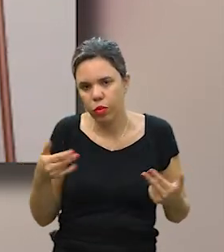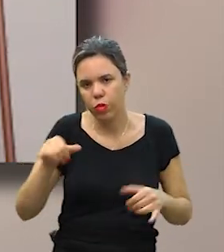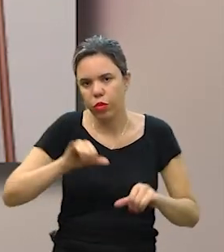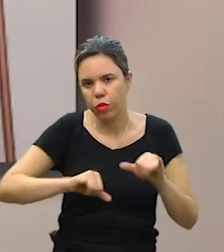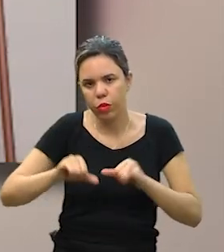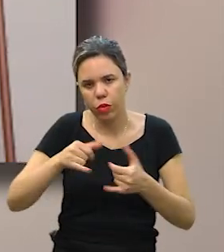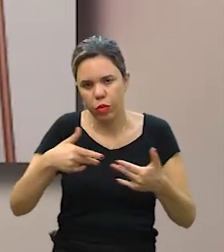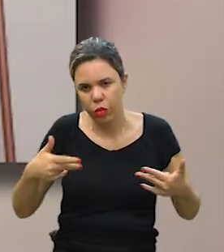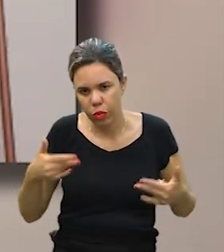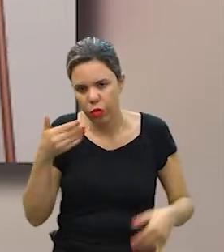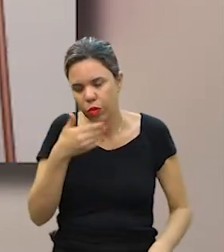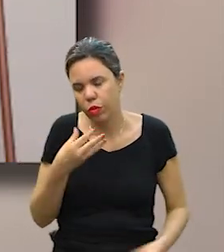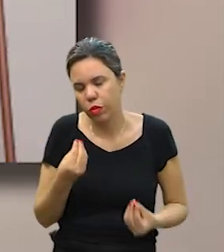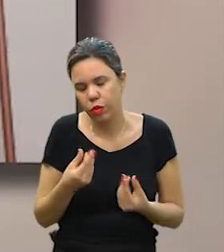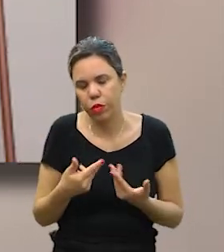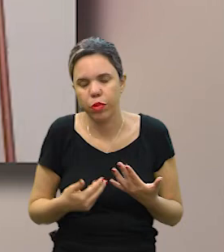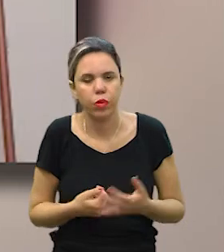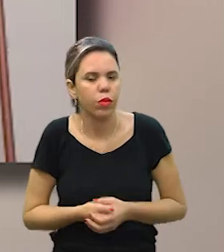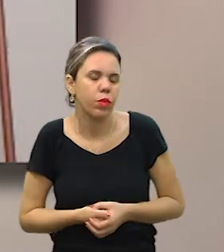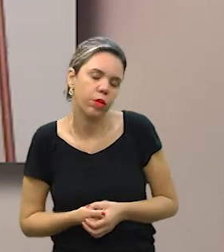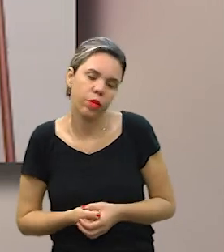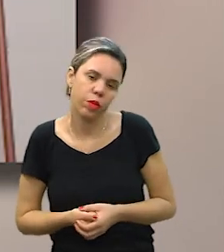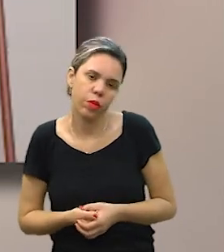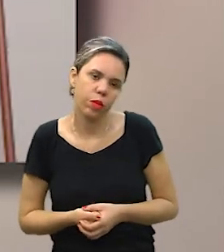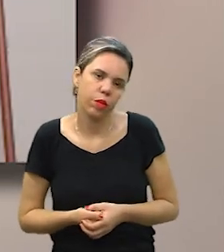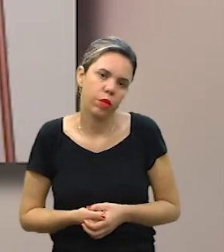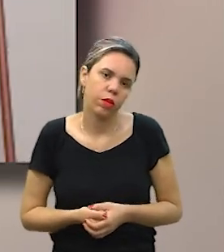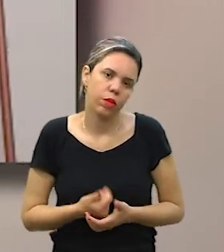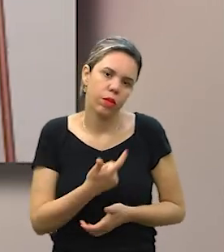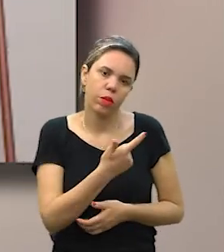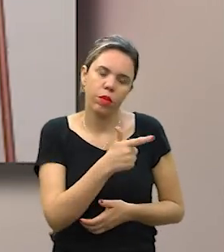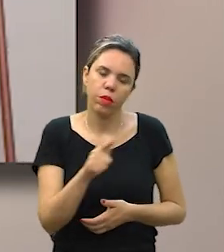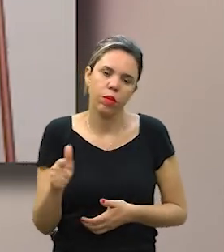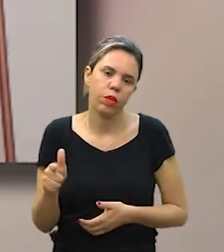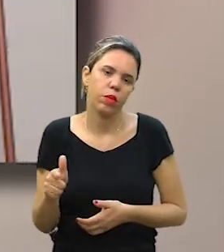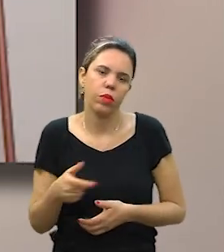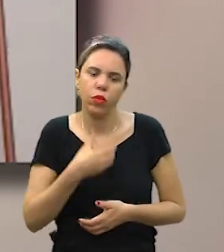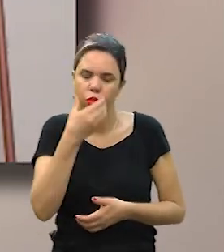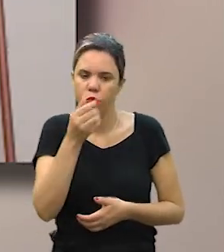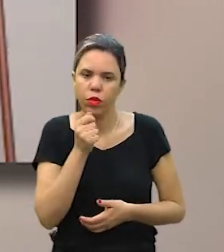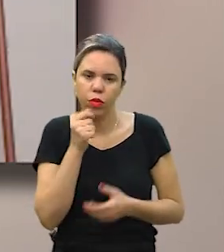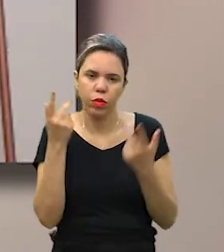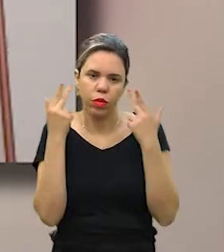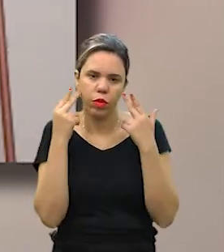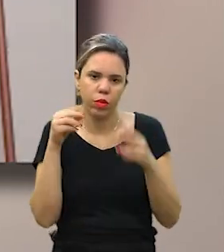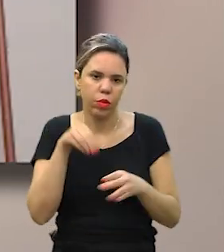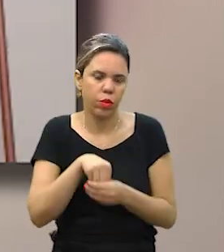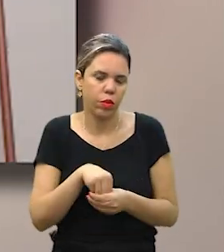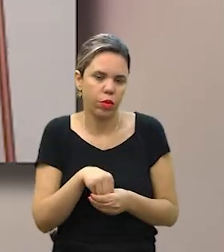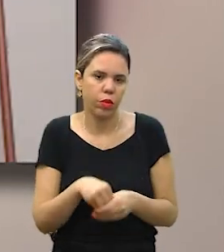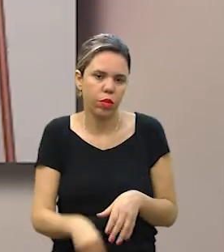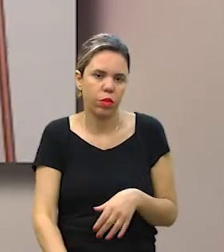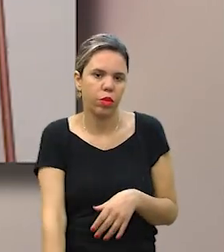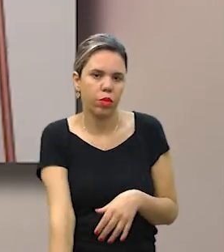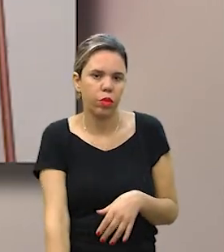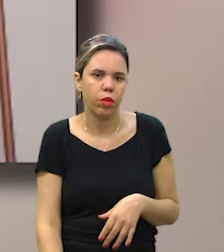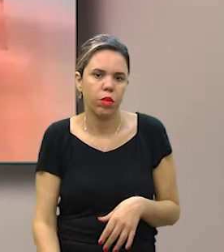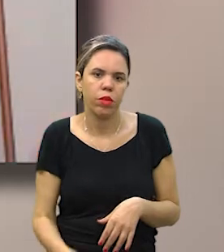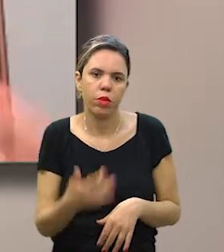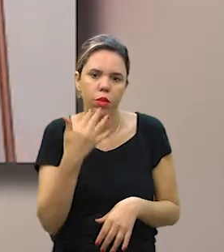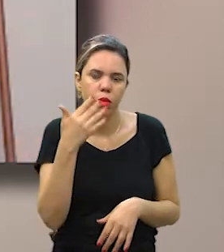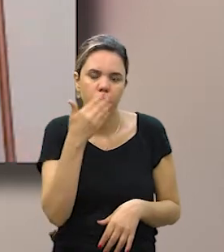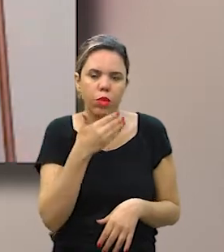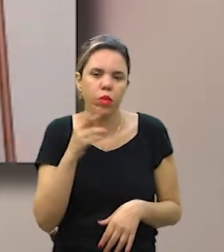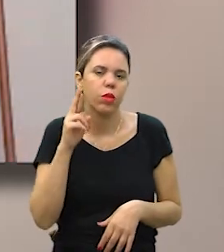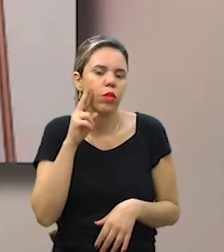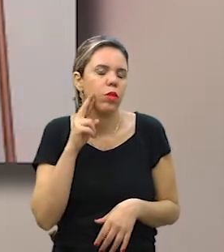corante, conservante, açúcar, tá? Ele não tem a fruta in natura ali, é um corante que deixou na